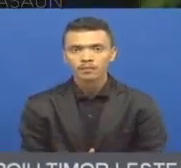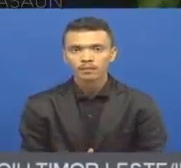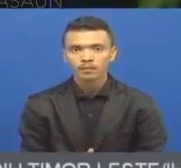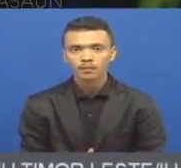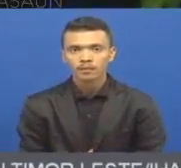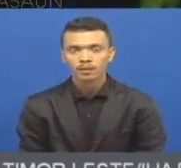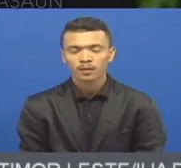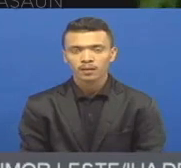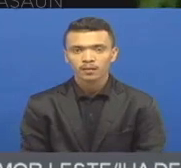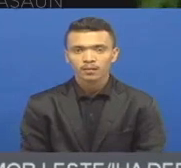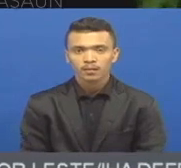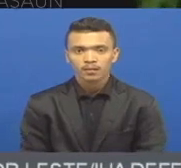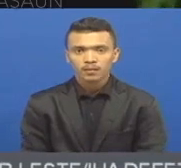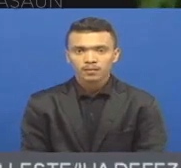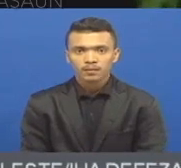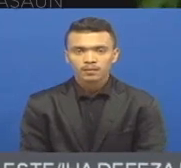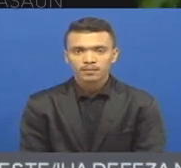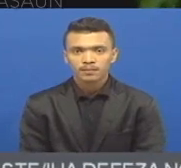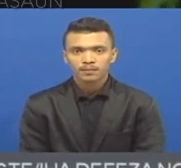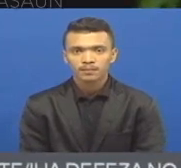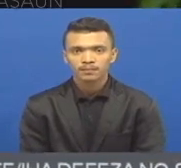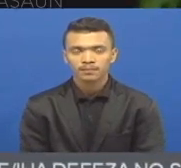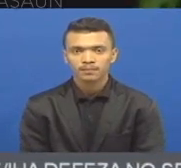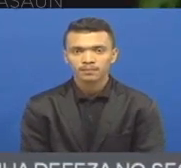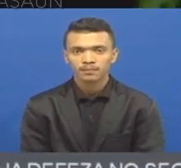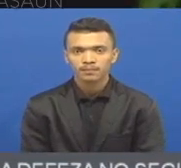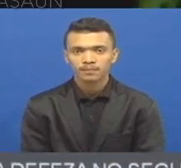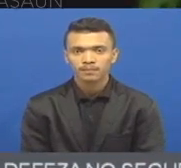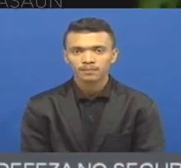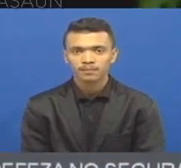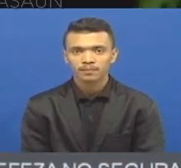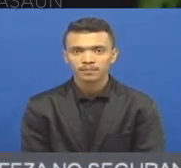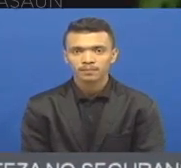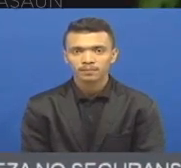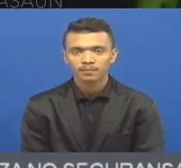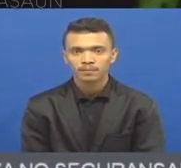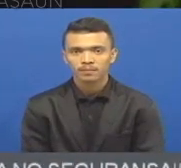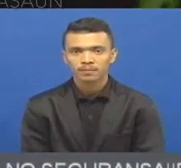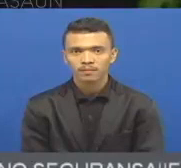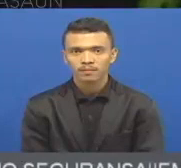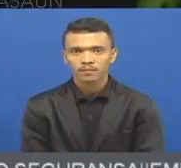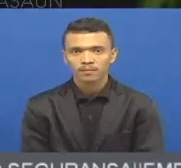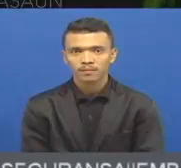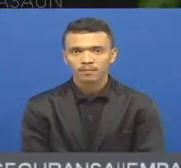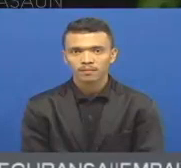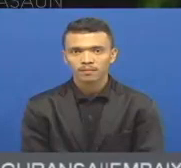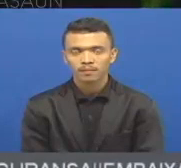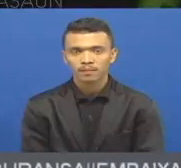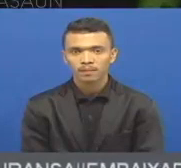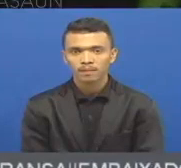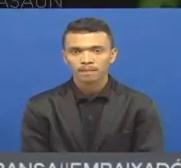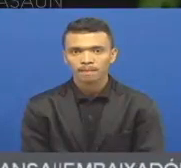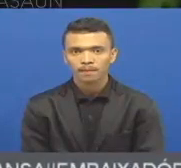disponível para explorar formas de reforçar a cooperação já existente, assim como alargar a novas áreas de